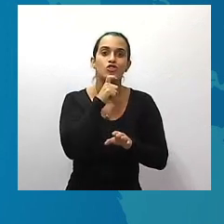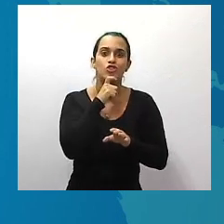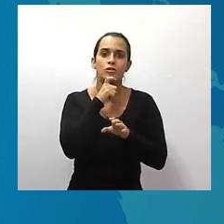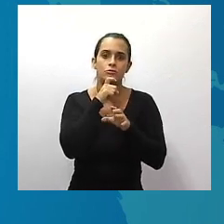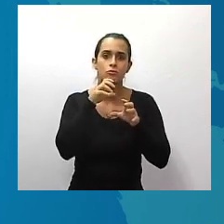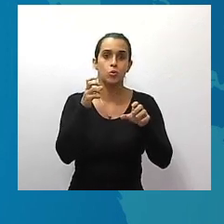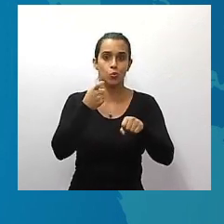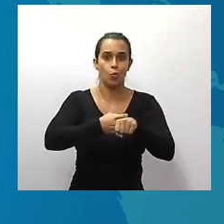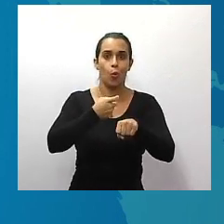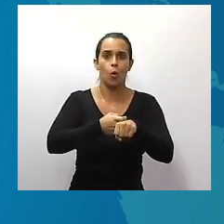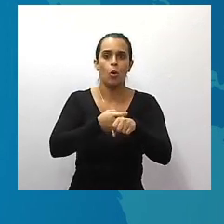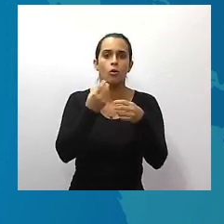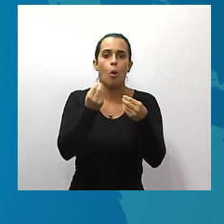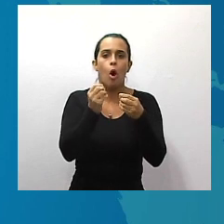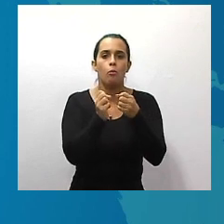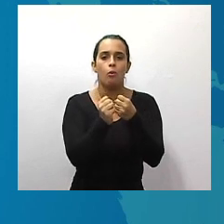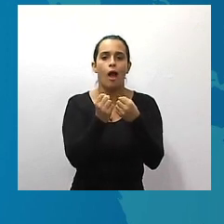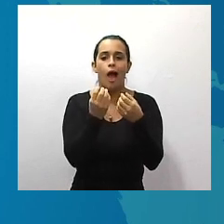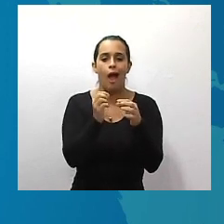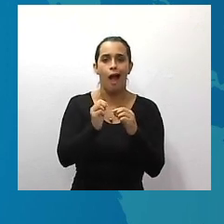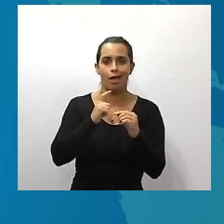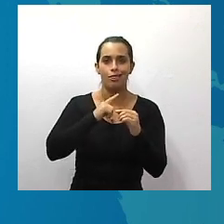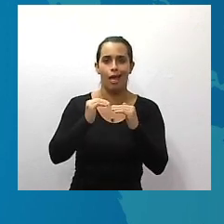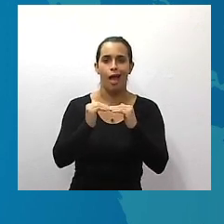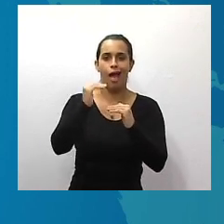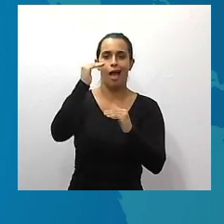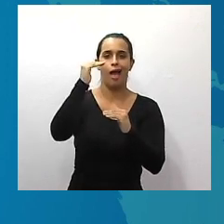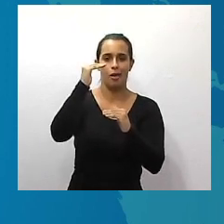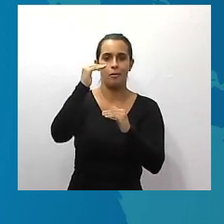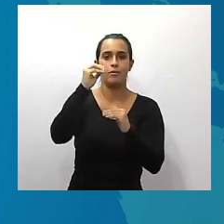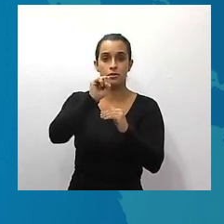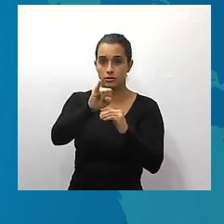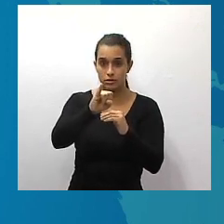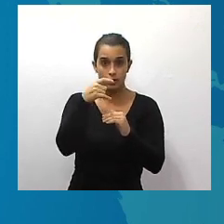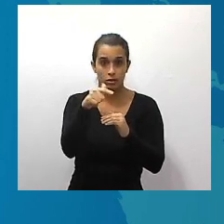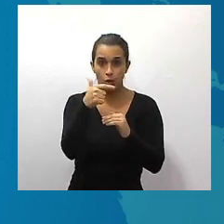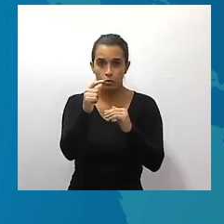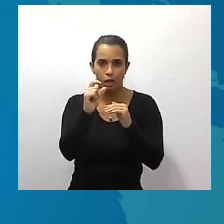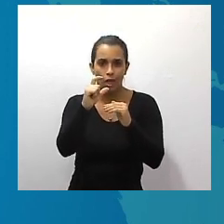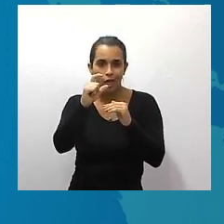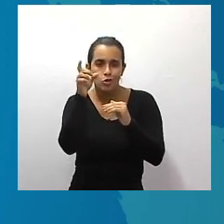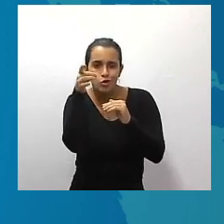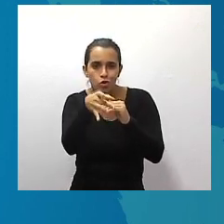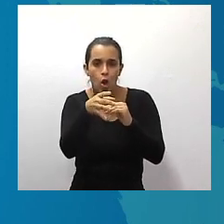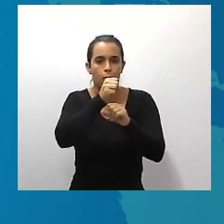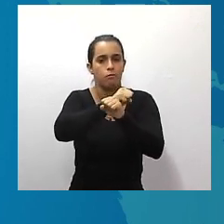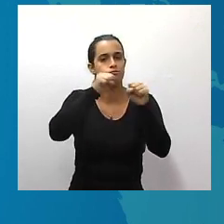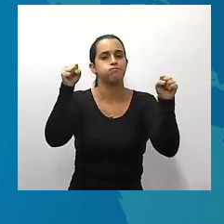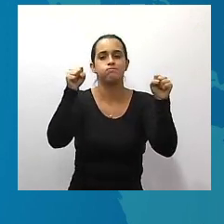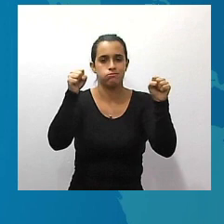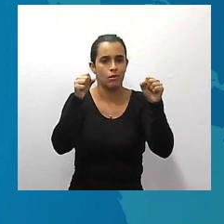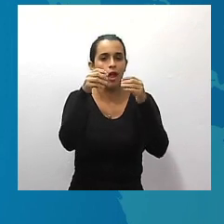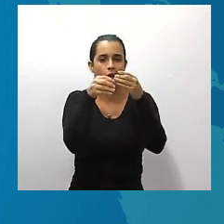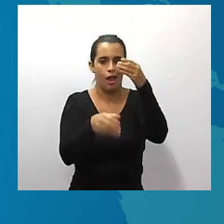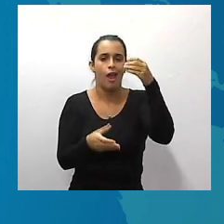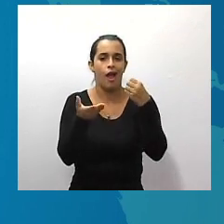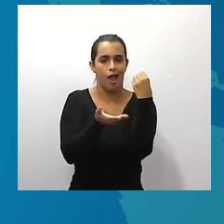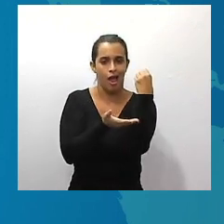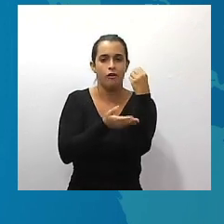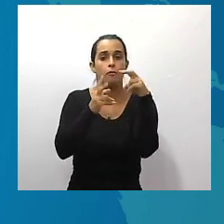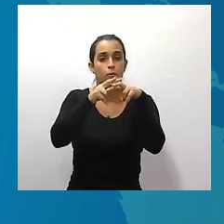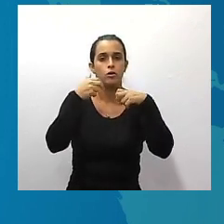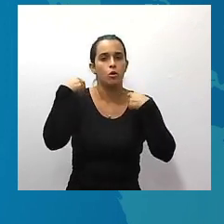falta d'água e tal, e vai escovar seus dentes e não fechou a torneira. Ou seja, não adianta reclamar,